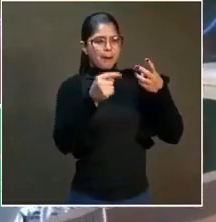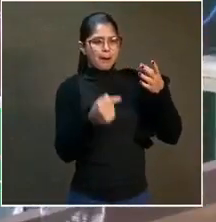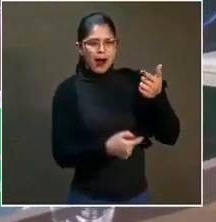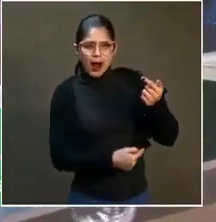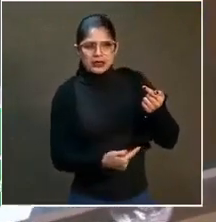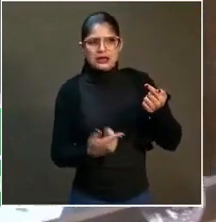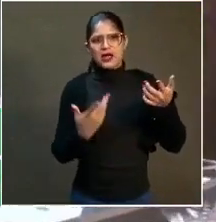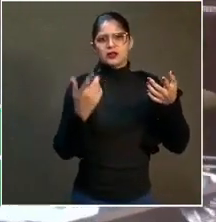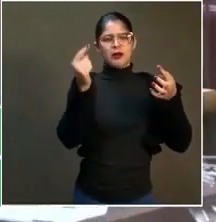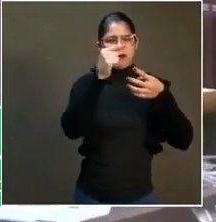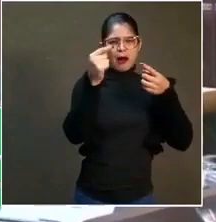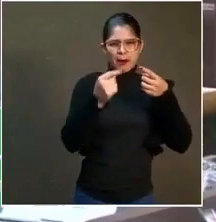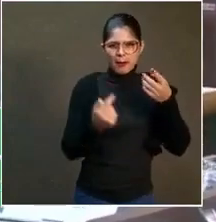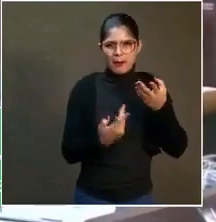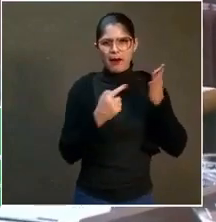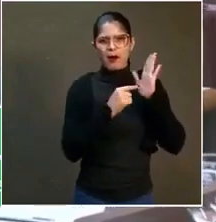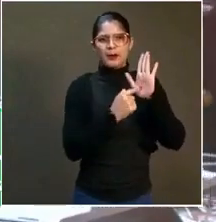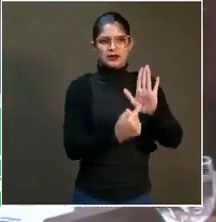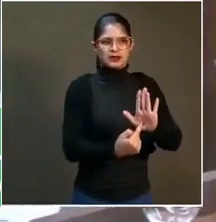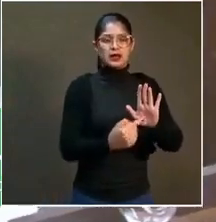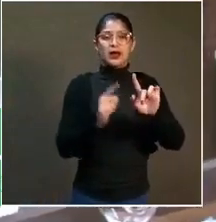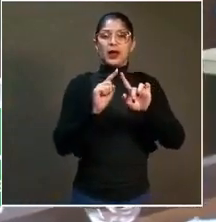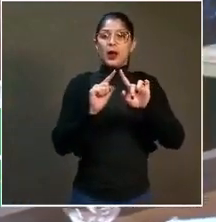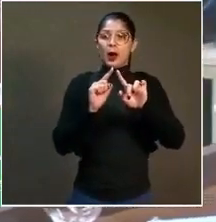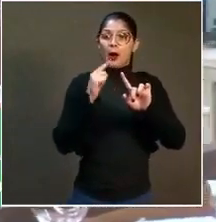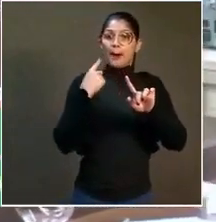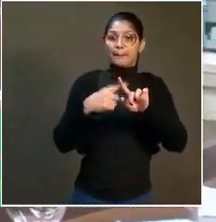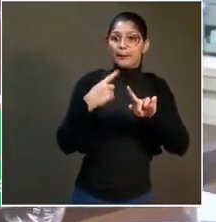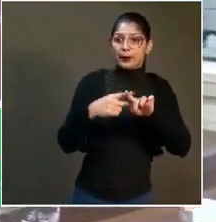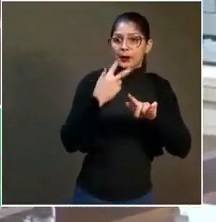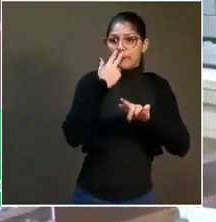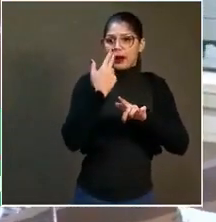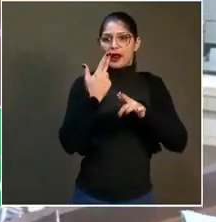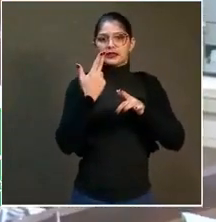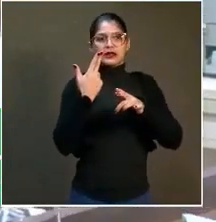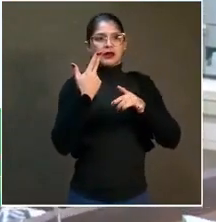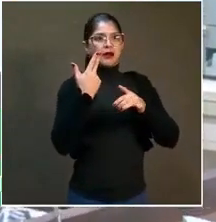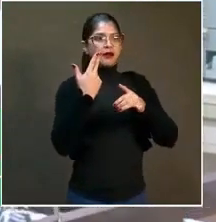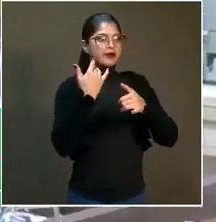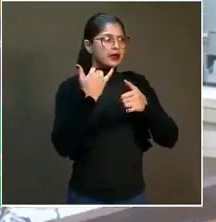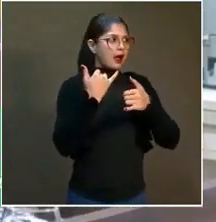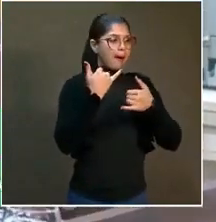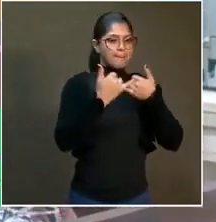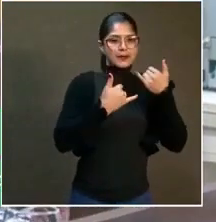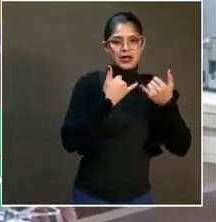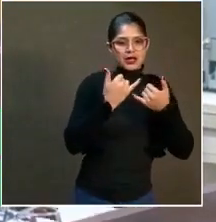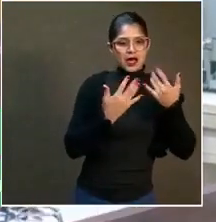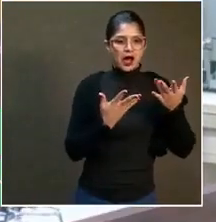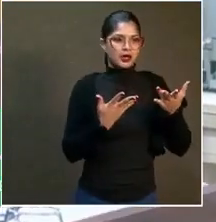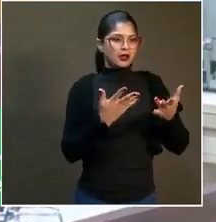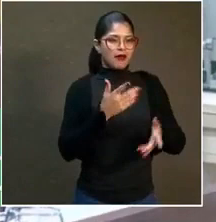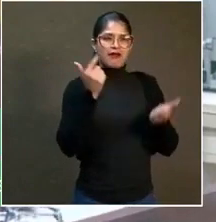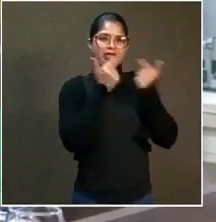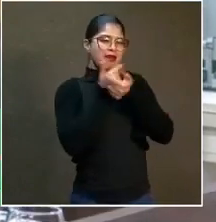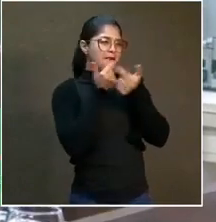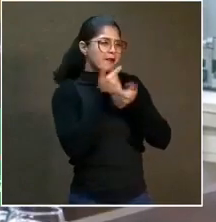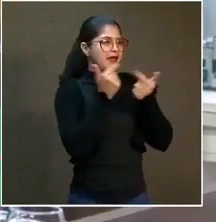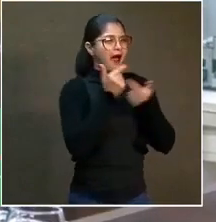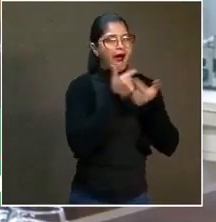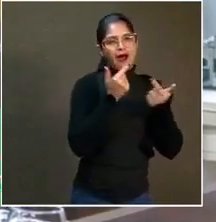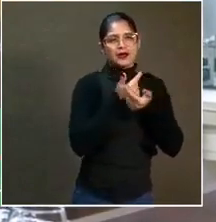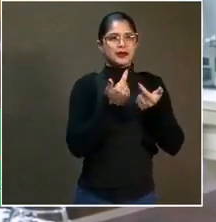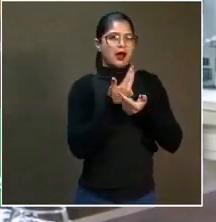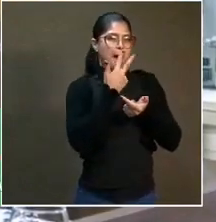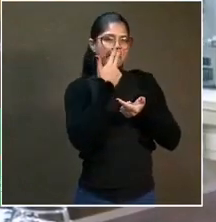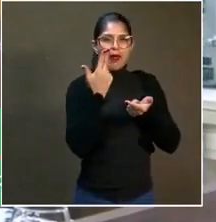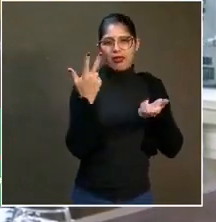vocês. Porque a gente fica brincando com a cabeça do ser humano, excelências. Sabe? Querem condenar a